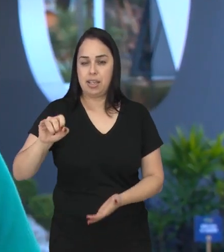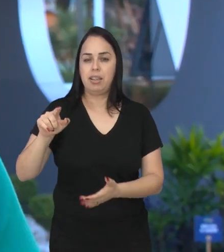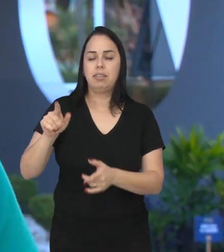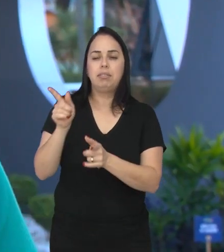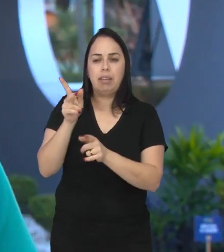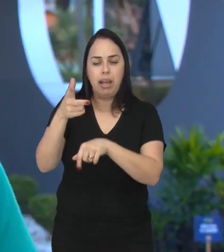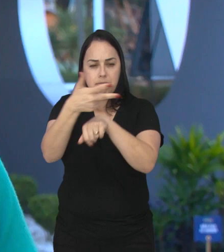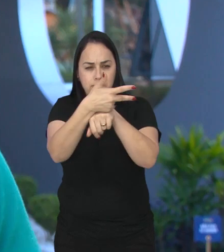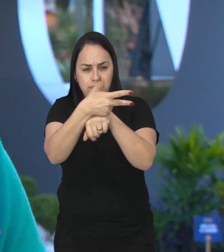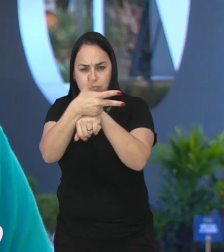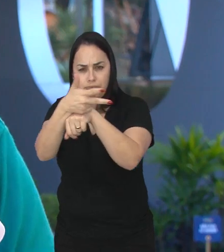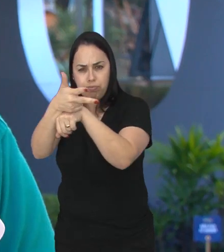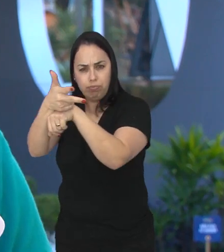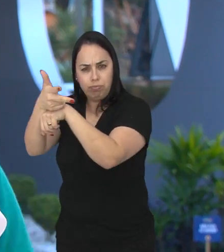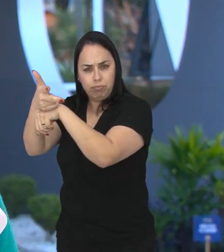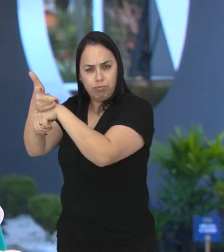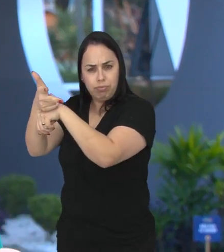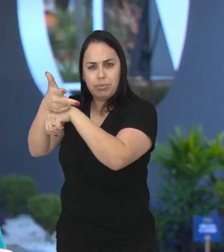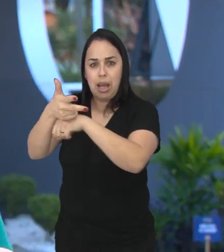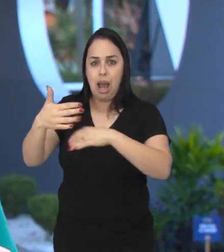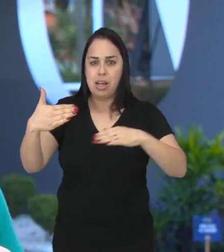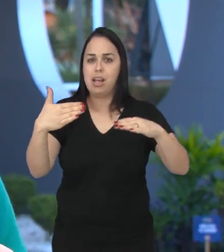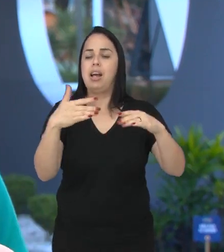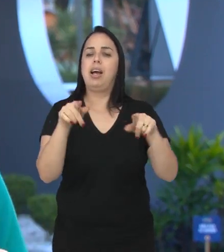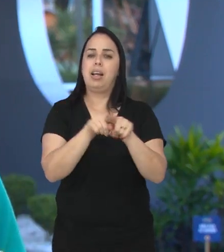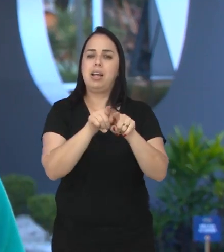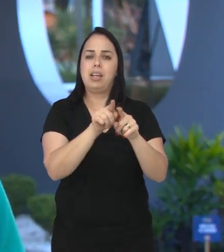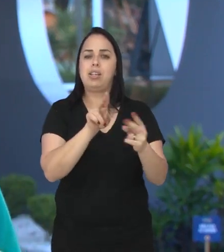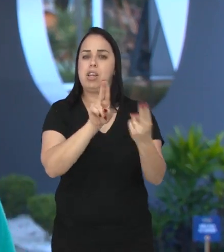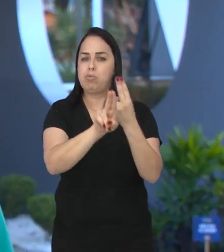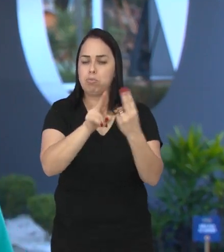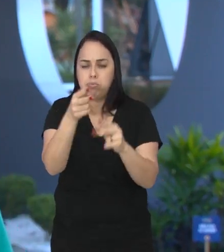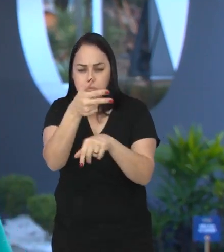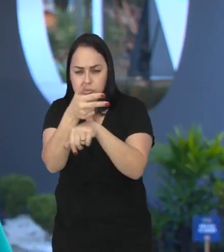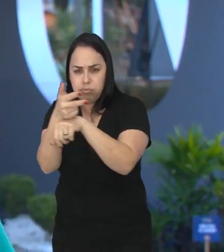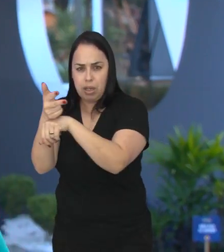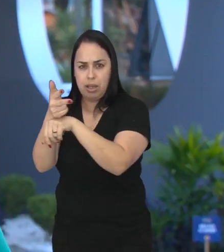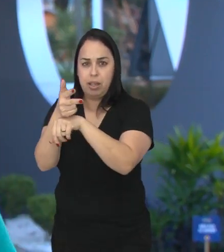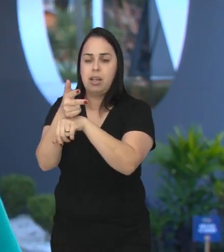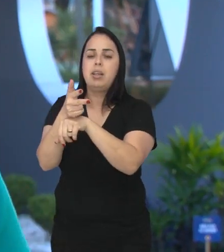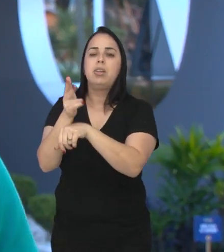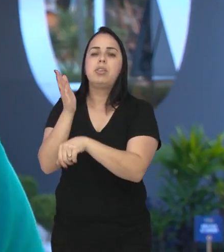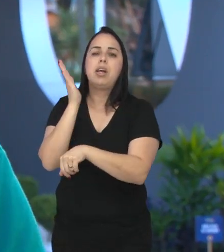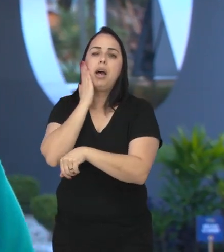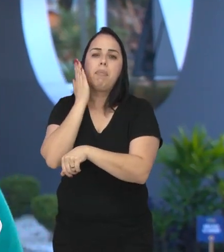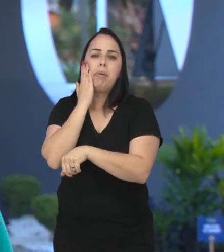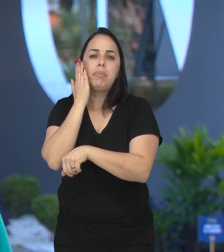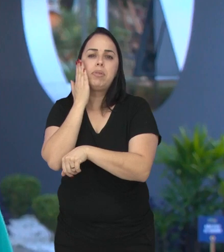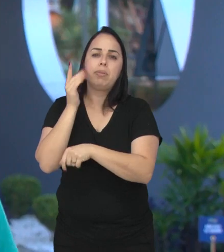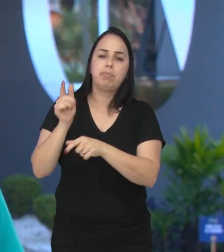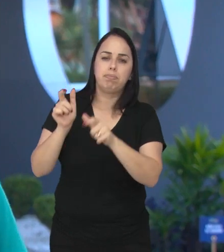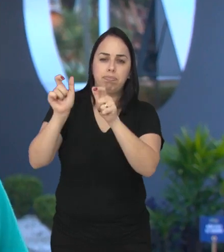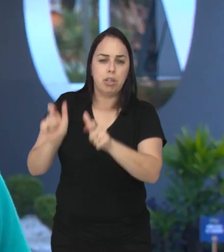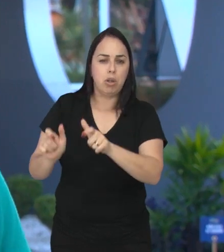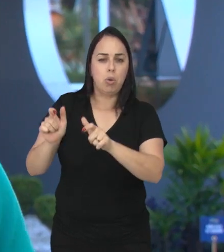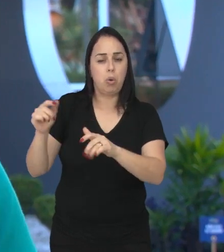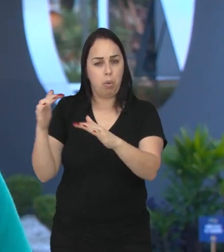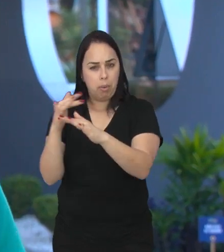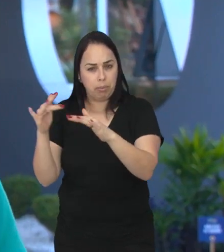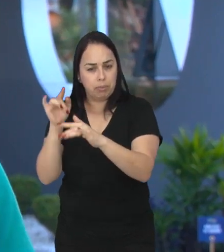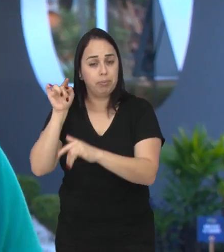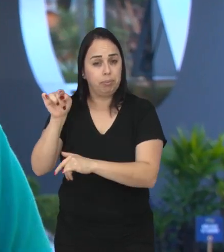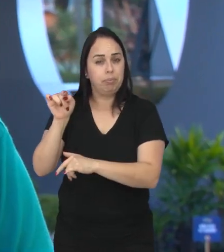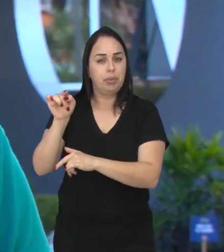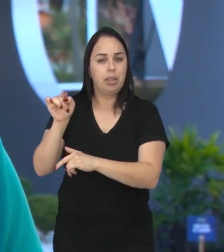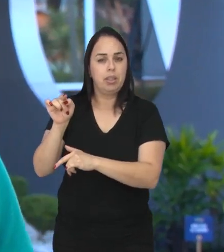tem a parte monitoramento das vias onde as vias são monitoradas né E lá nós já tem um destacamento do departamento de trânsito lá